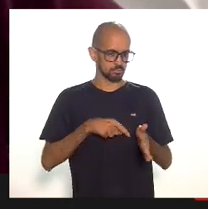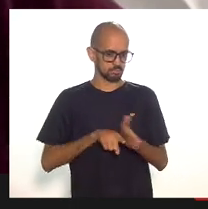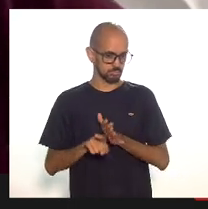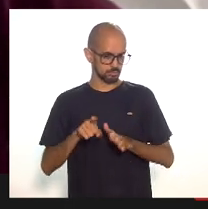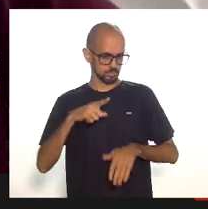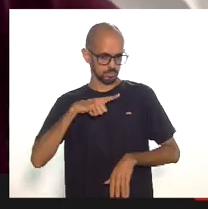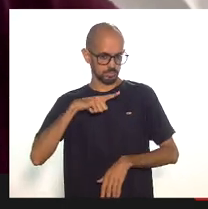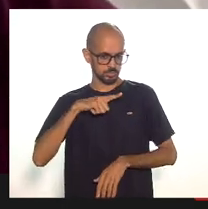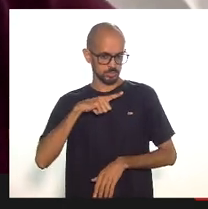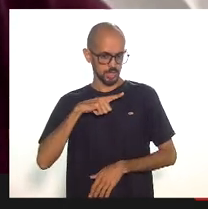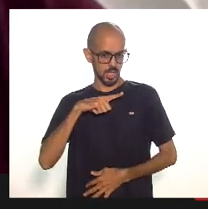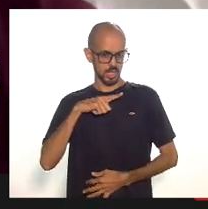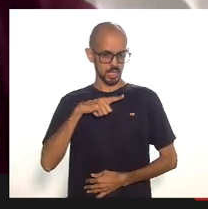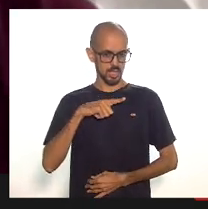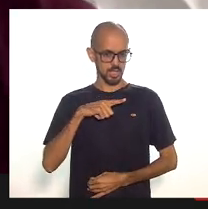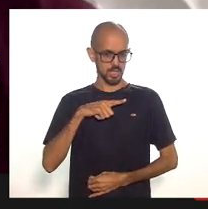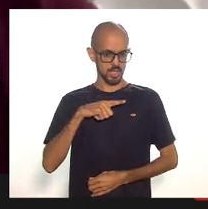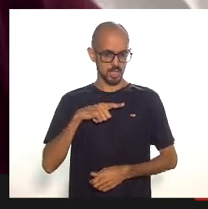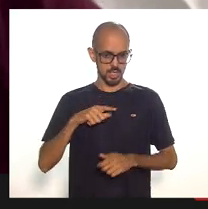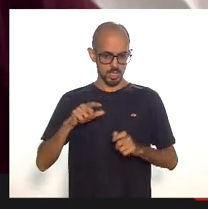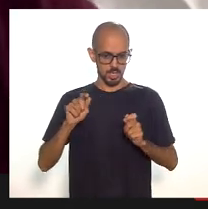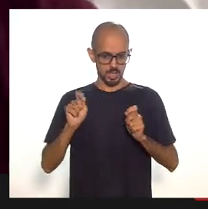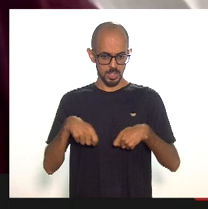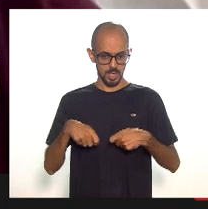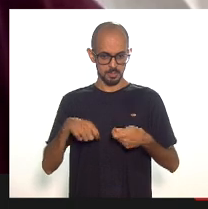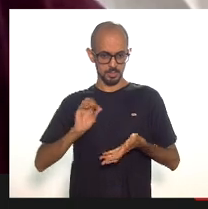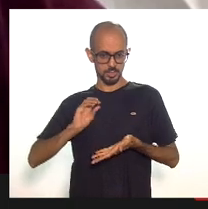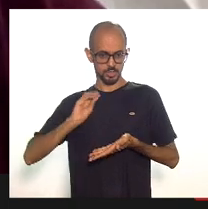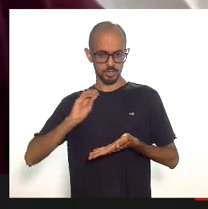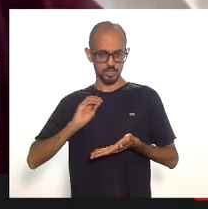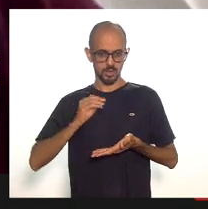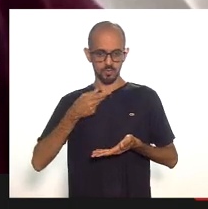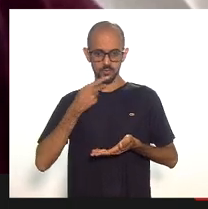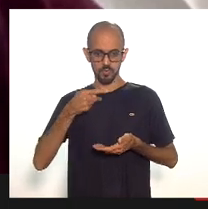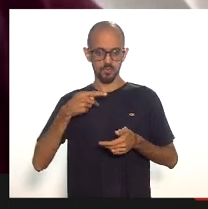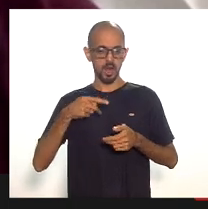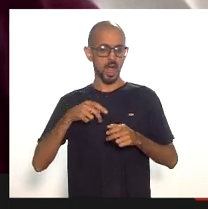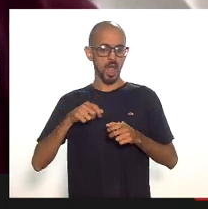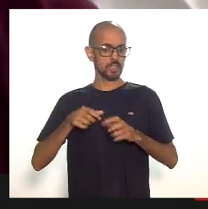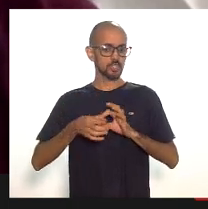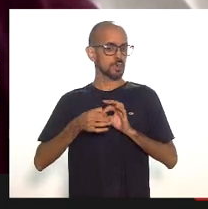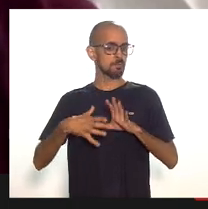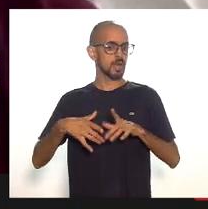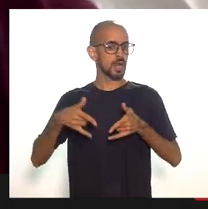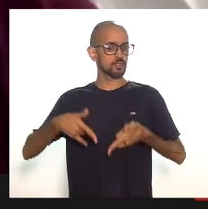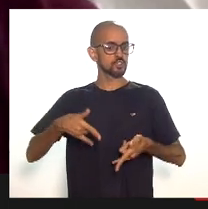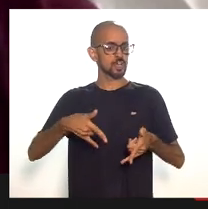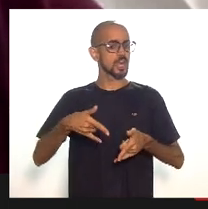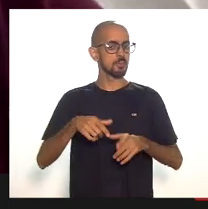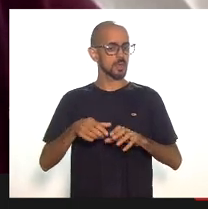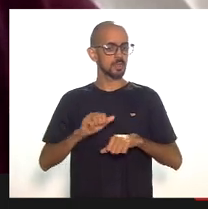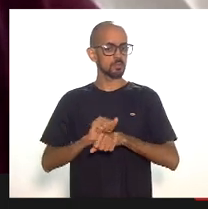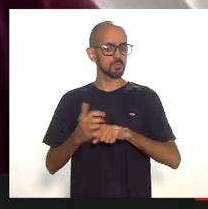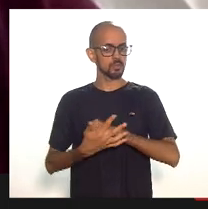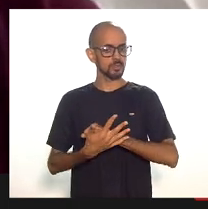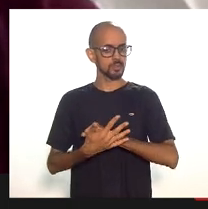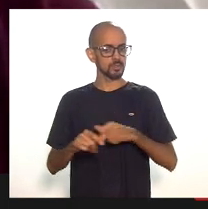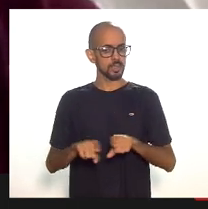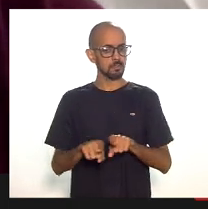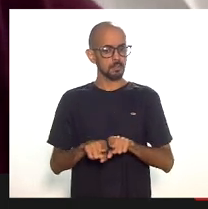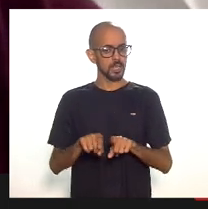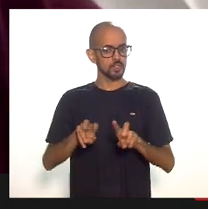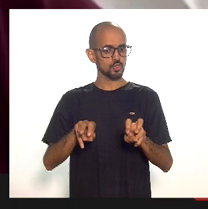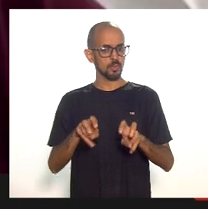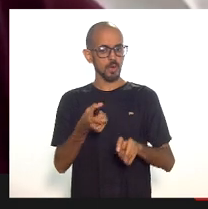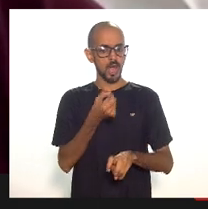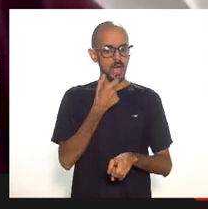poderia estar sendo colocado na Covid? E também a questão dos medicamentos, né? Já que, e